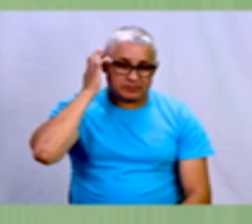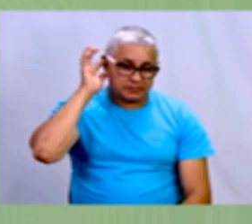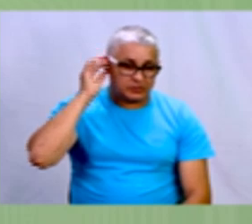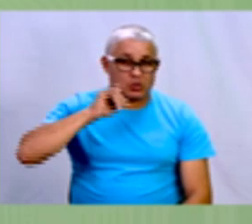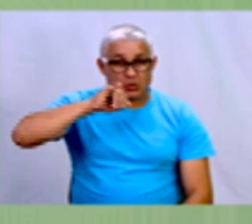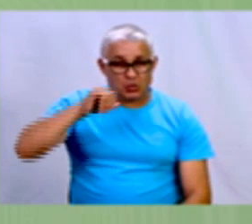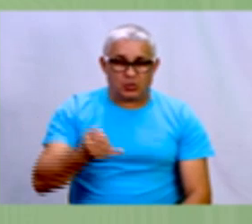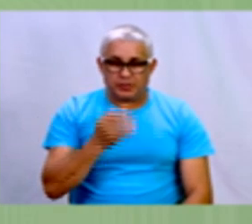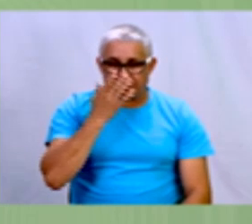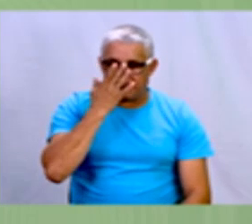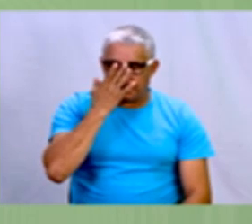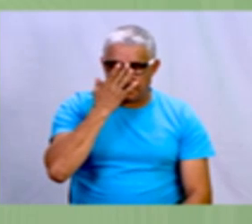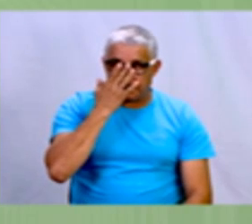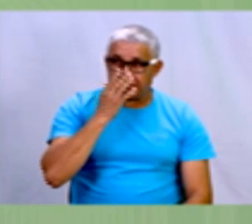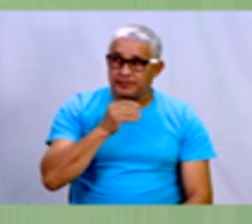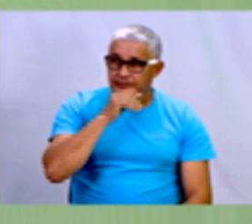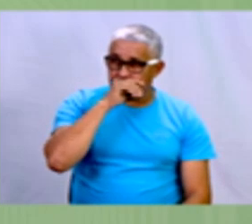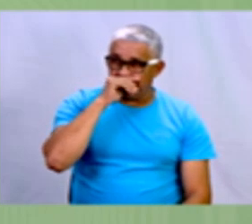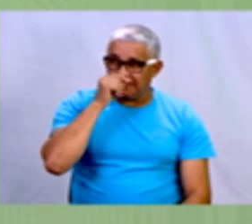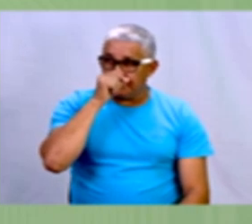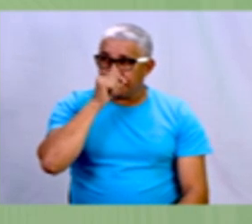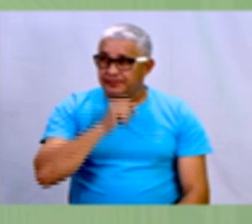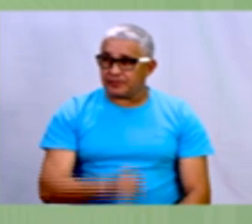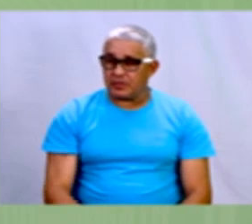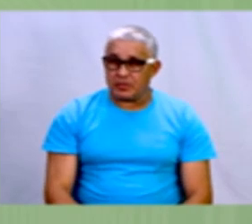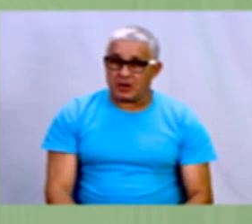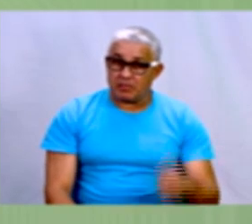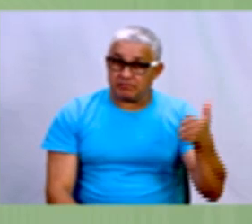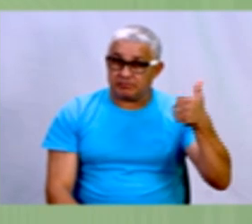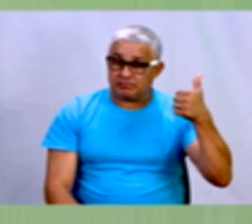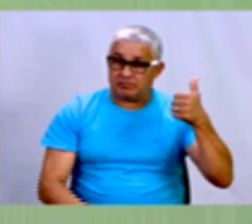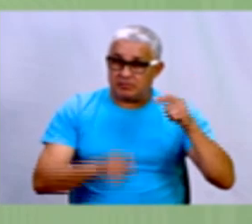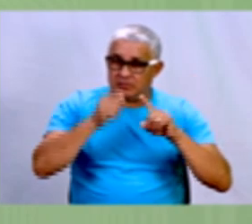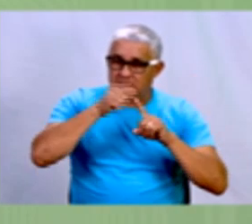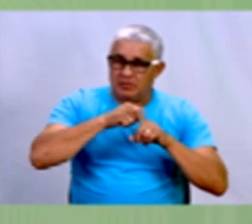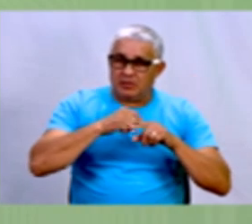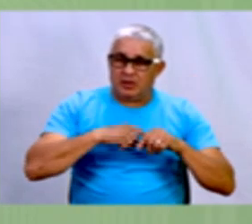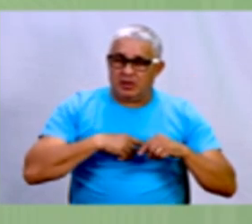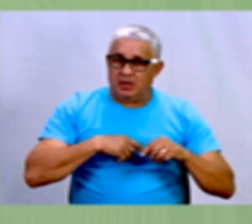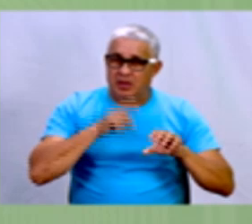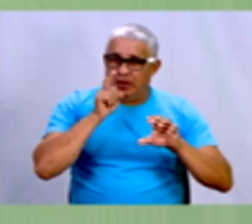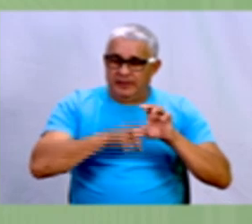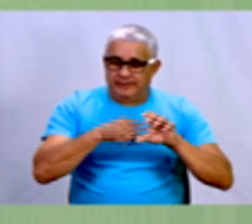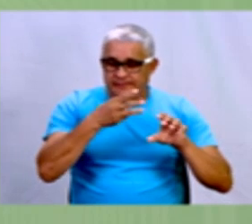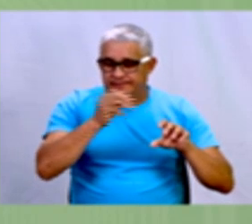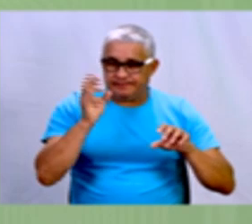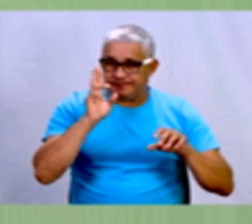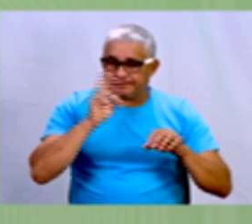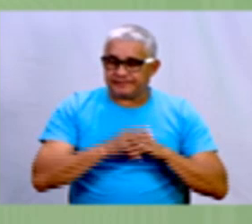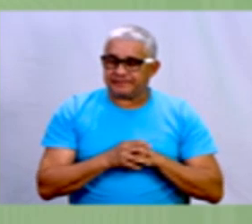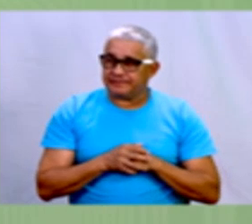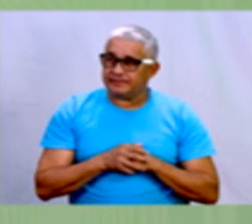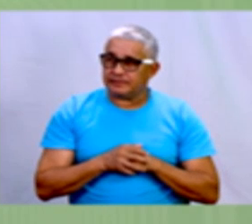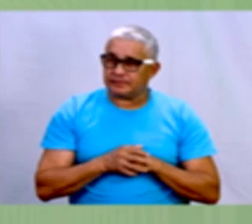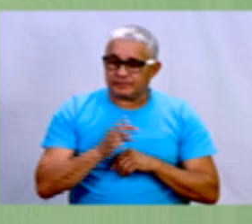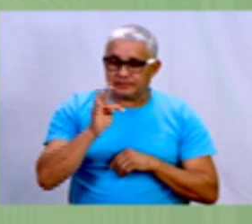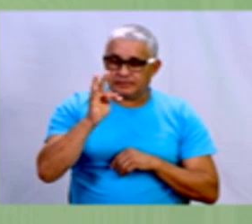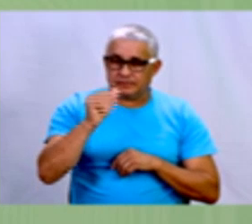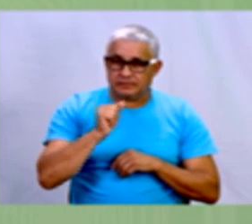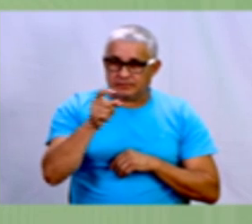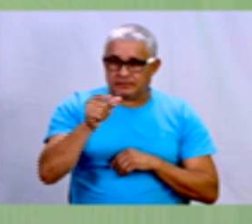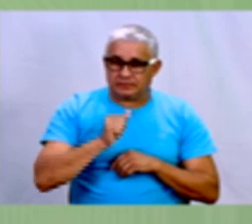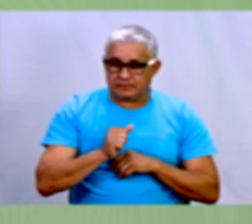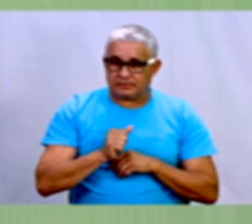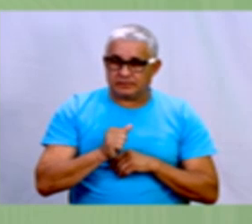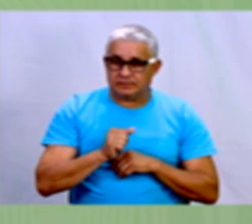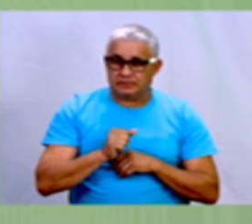juros. Se no primeiro mês eu estava devendo R$300 e a taxa de juros é